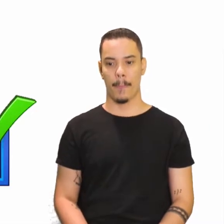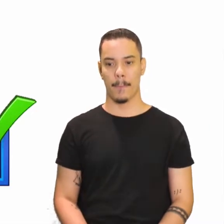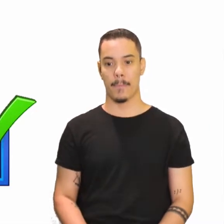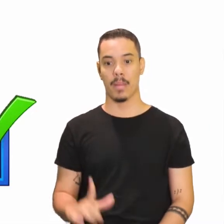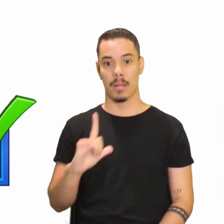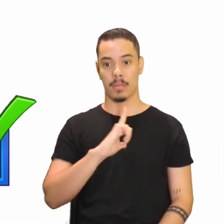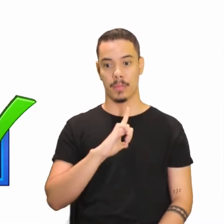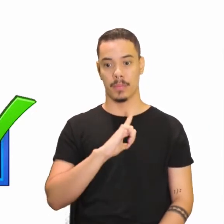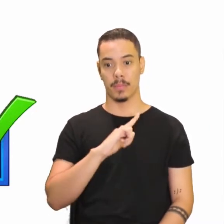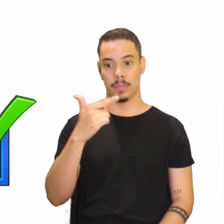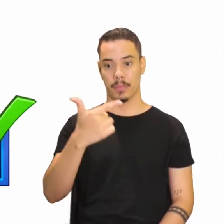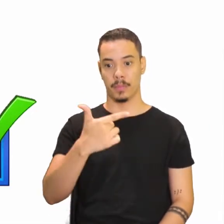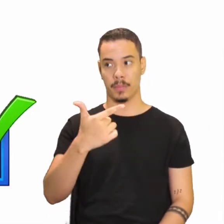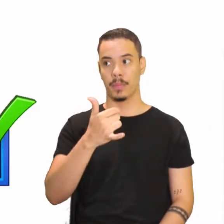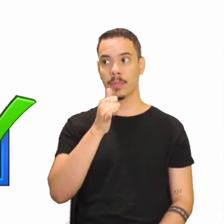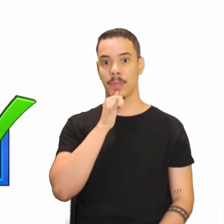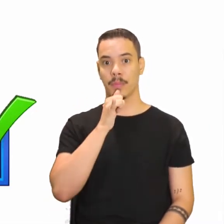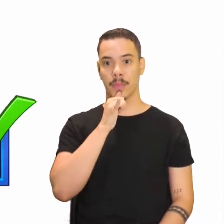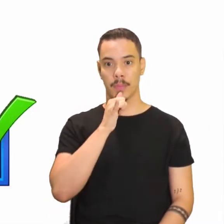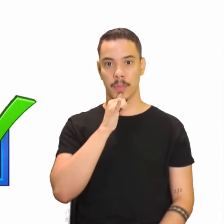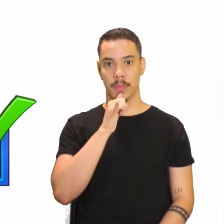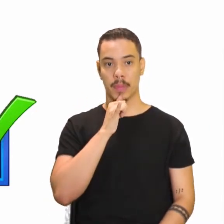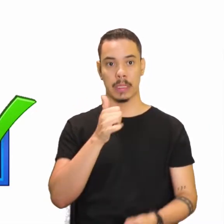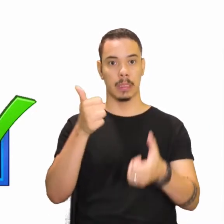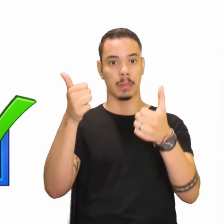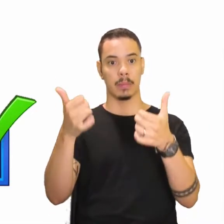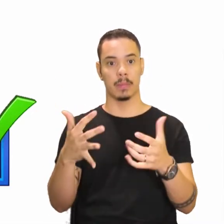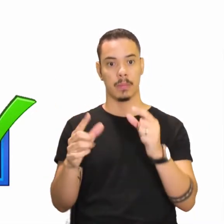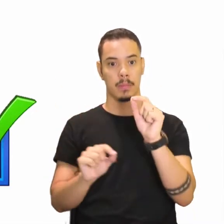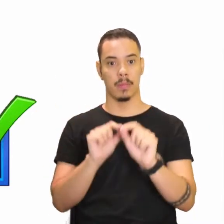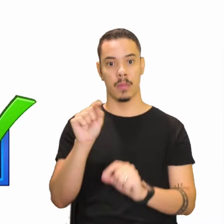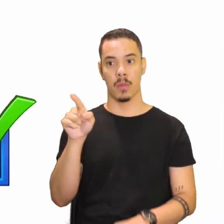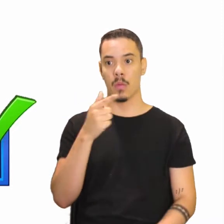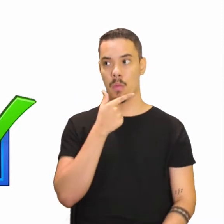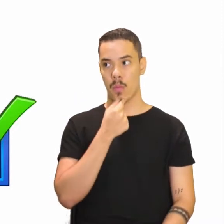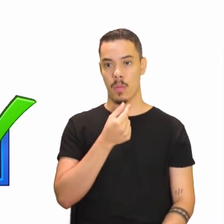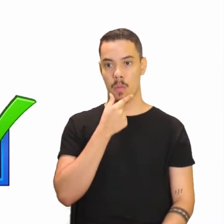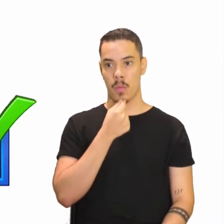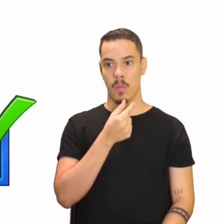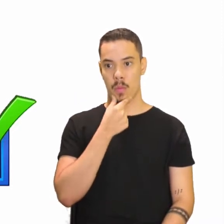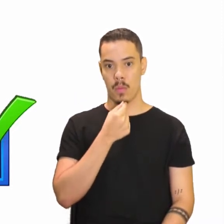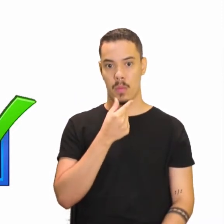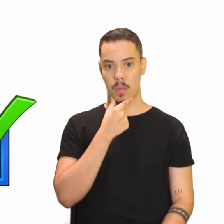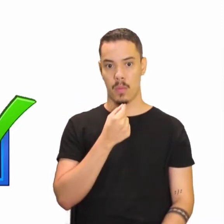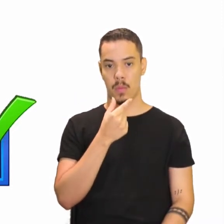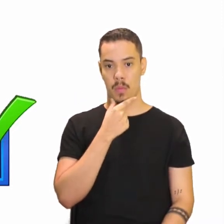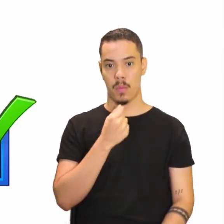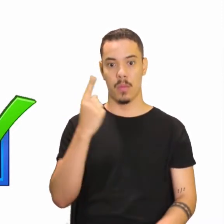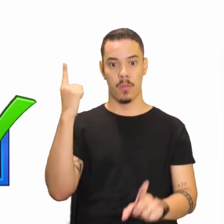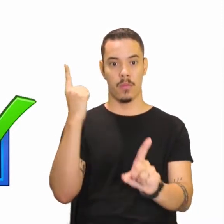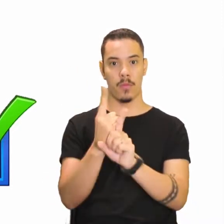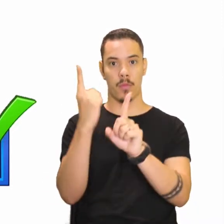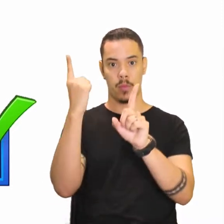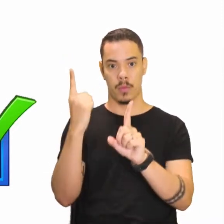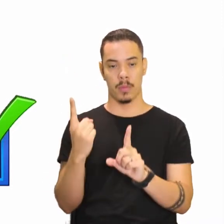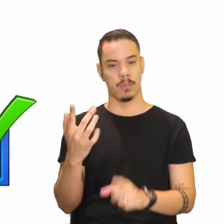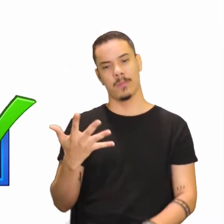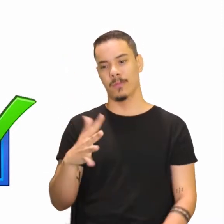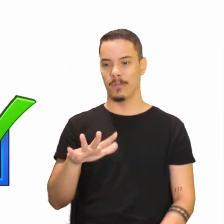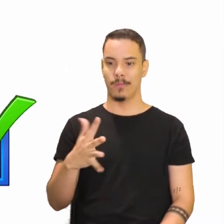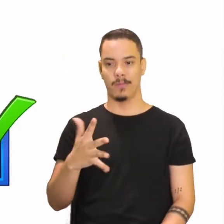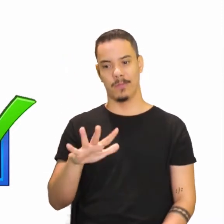segundo exemplo, né? Que diz o seguinte: o rapaz foi encontrado a